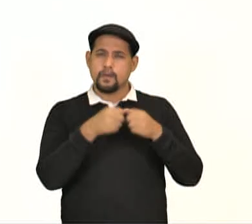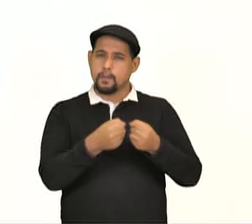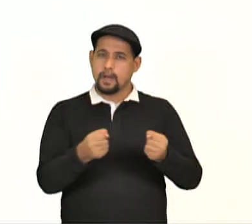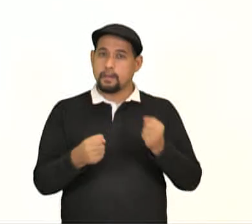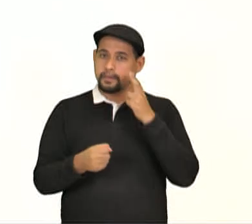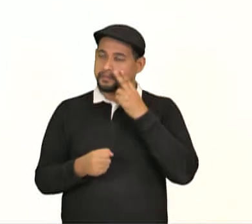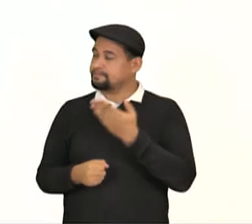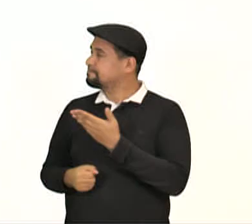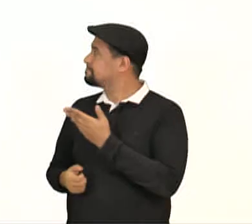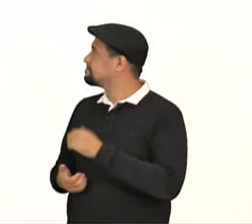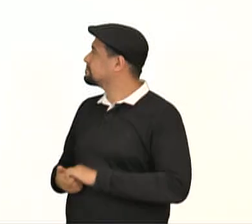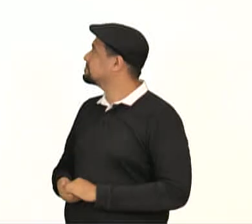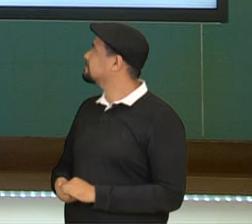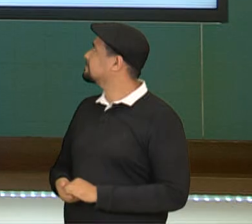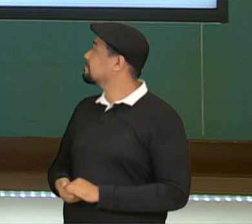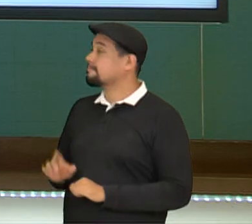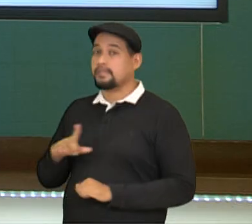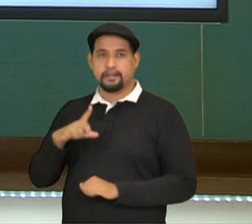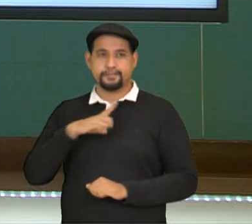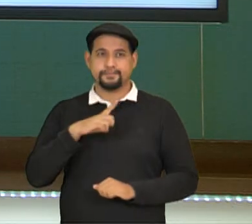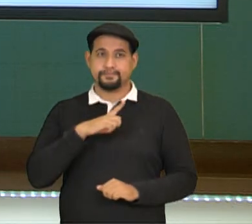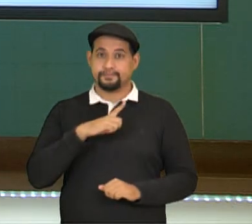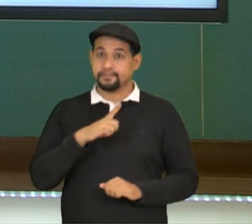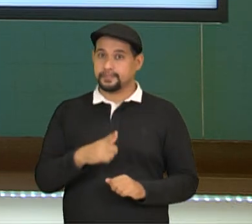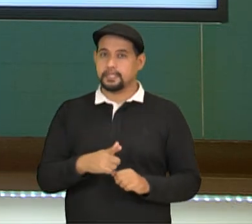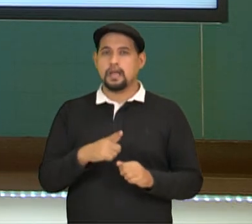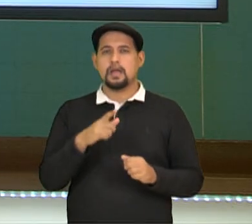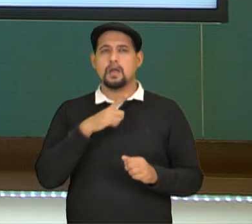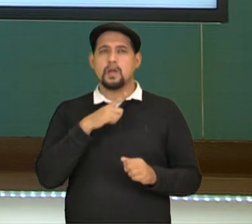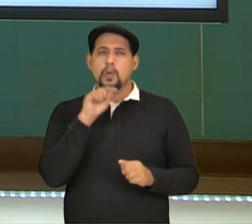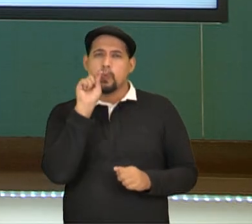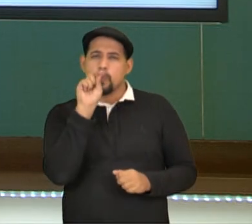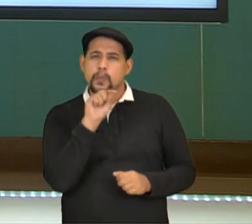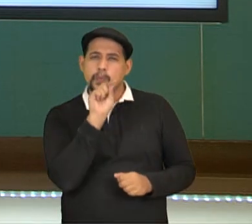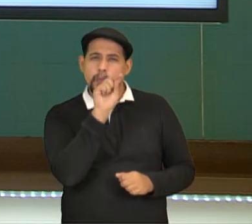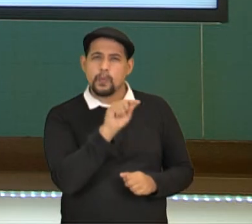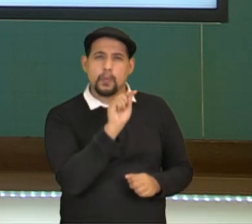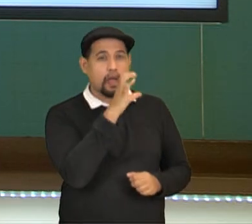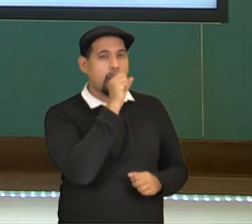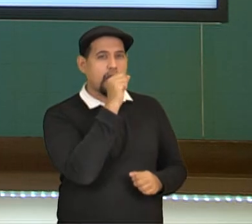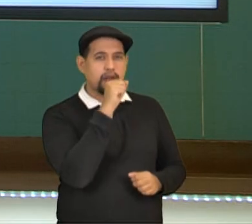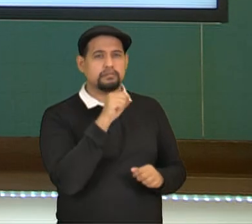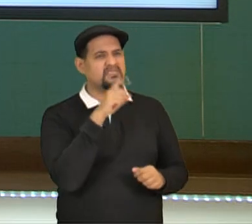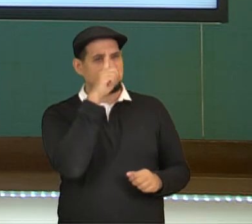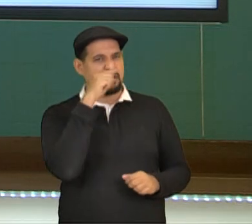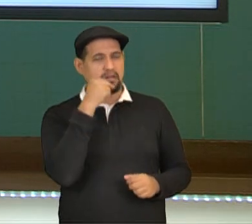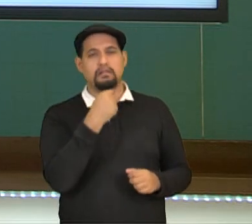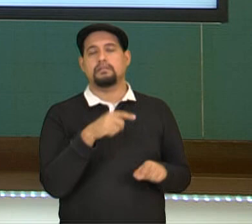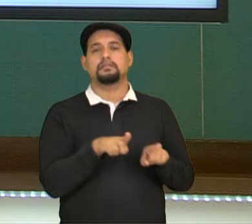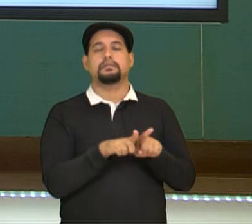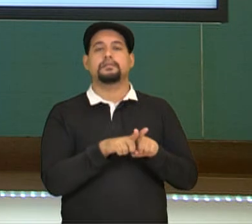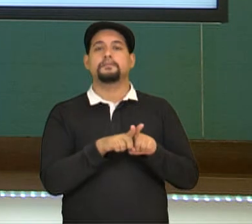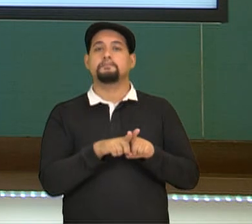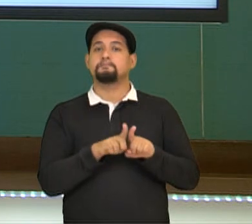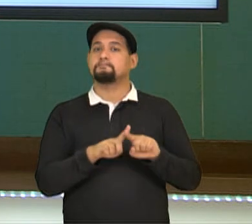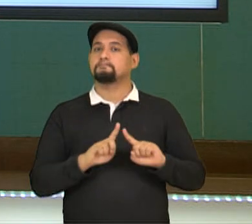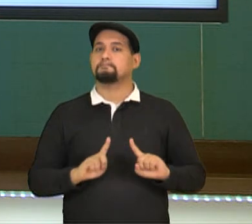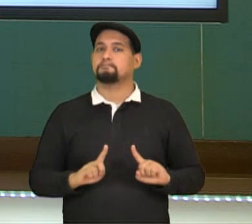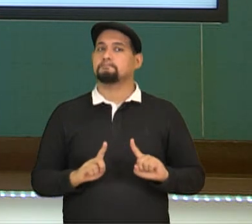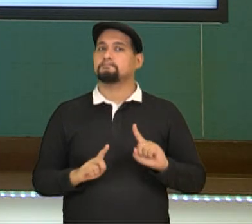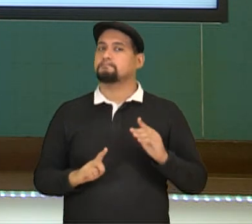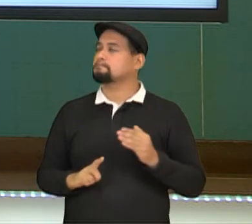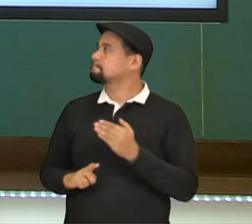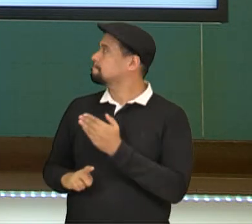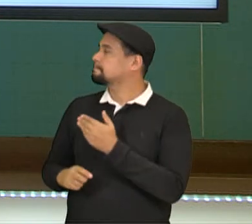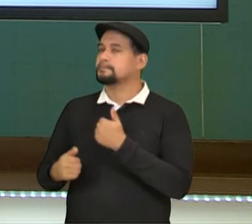preparou para vocês. A gente está aqui, ó, Constantinopla, essa bolinha laranja aqui, né, amarela. E aqui, pessoal, aqui